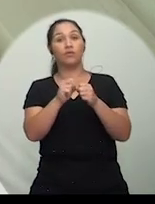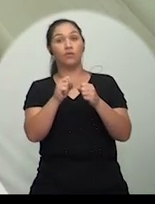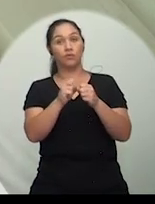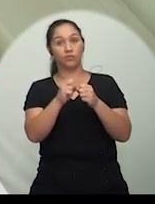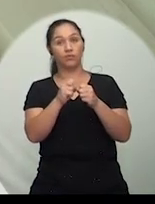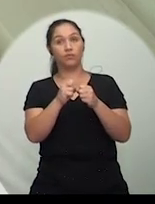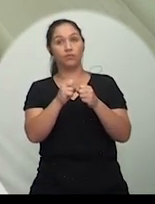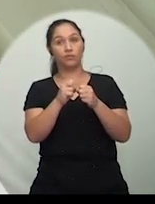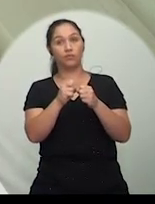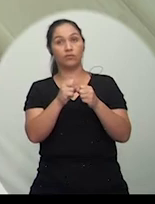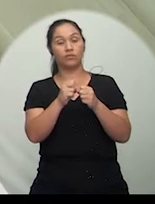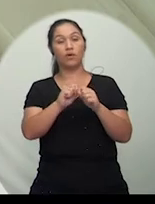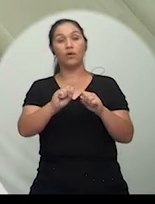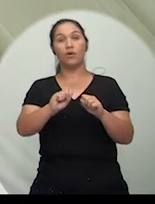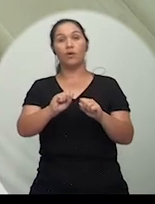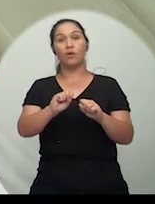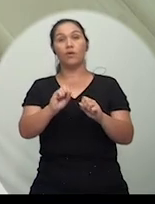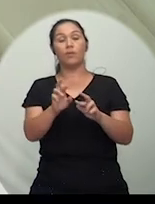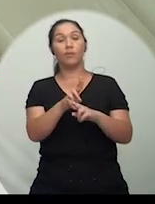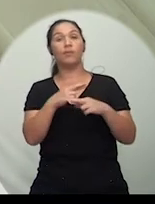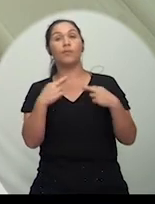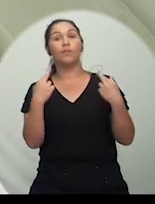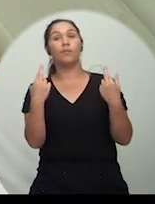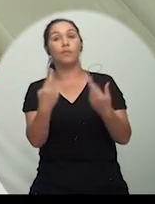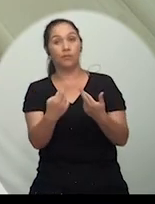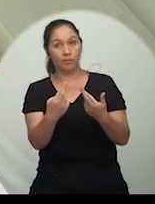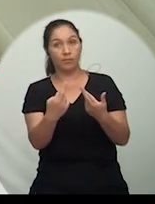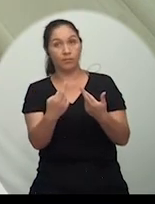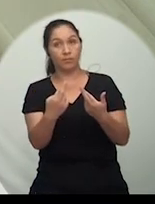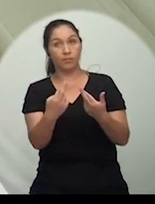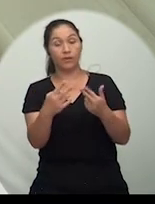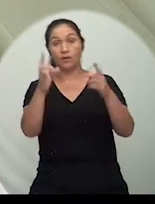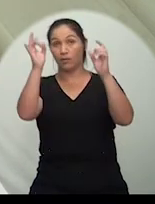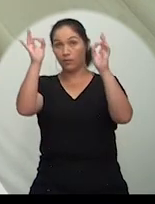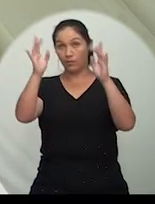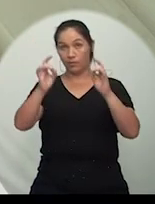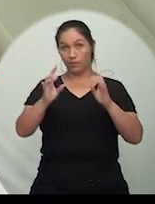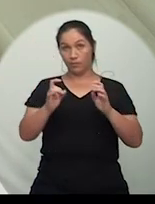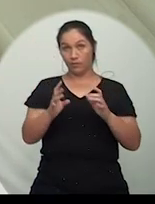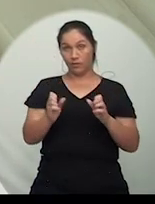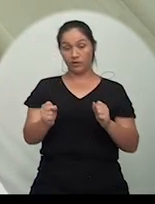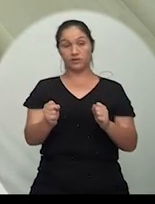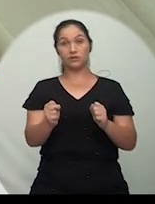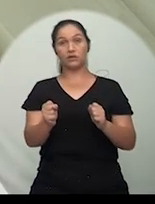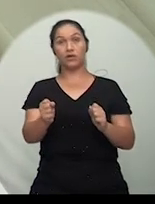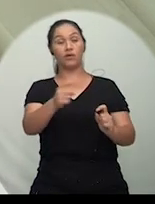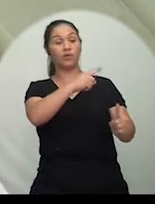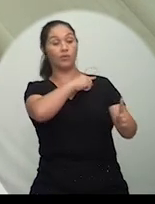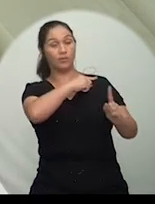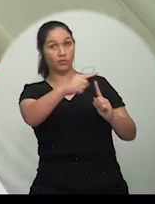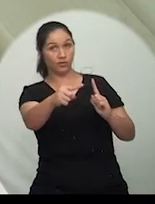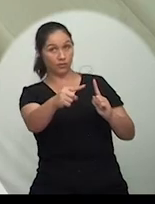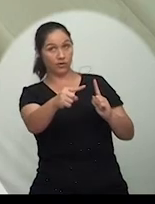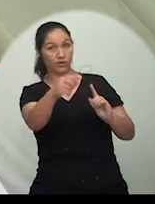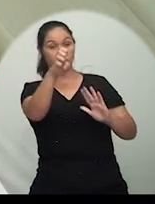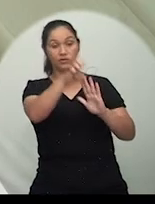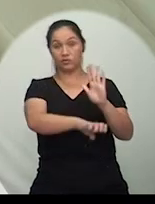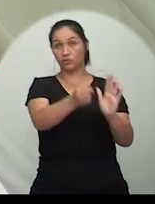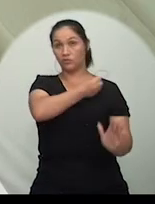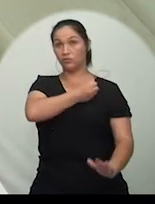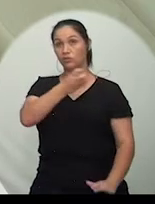seguintes projetos: veto ao PL 092/18, veto às emendas número